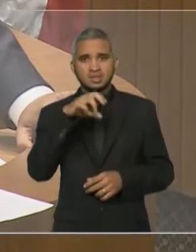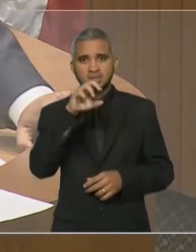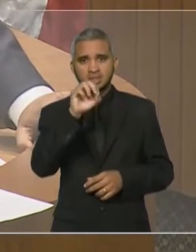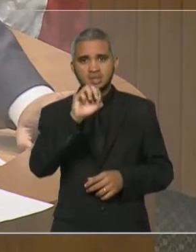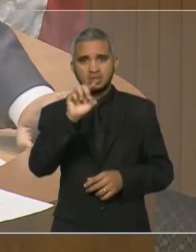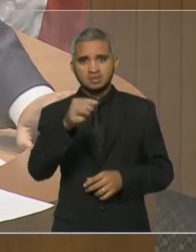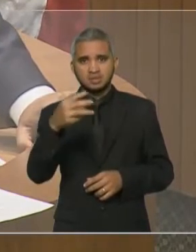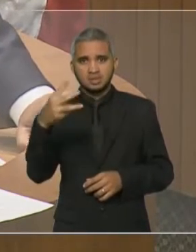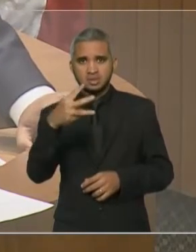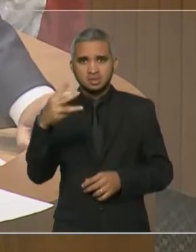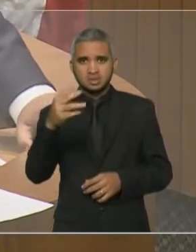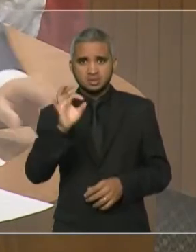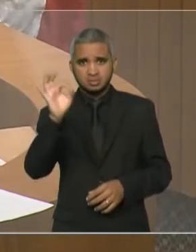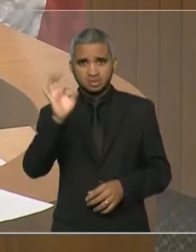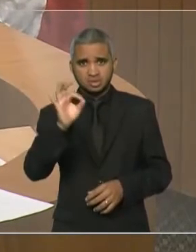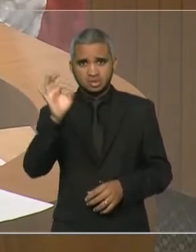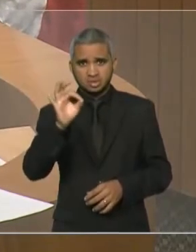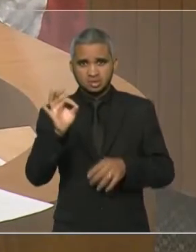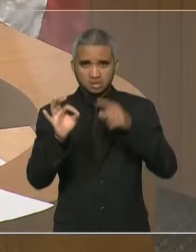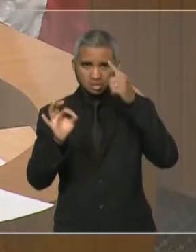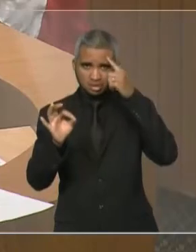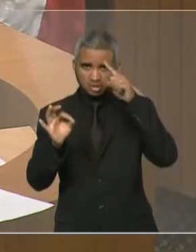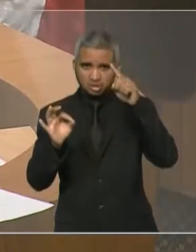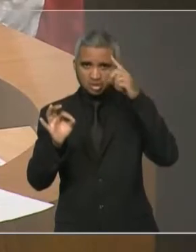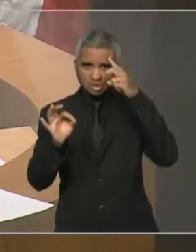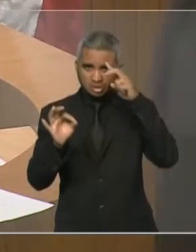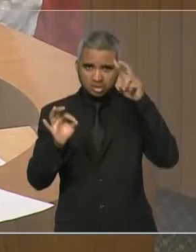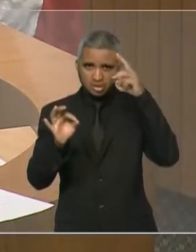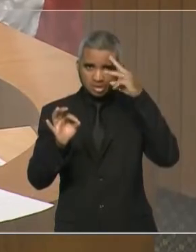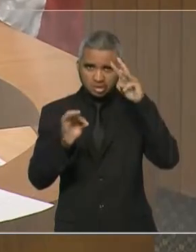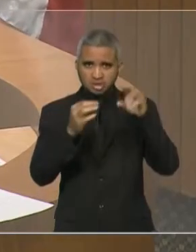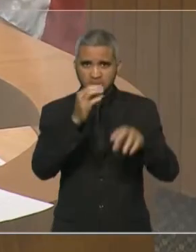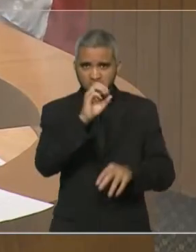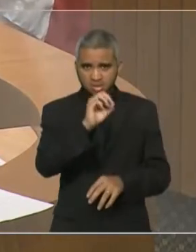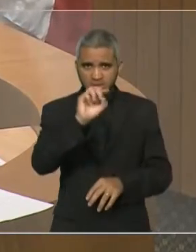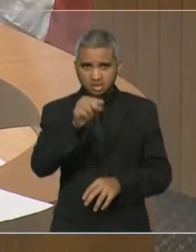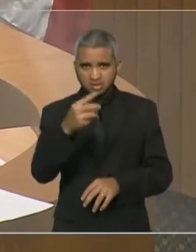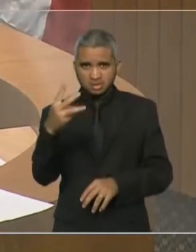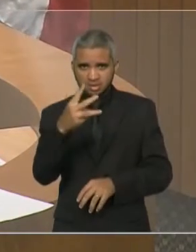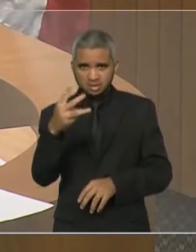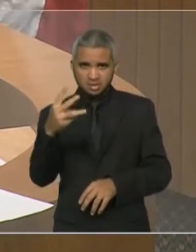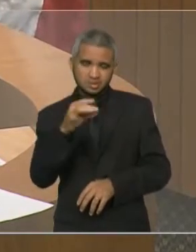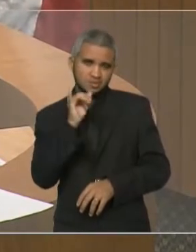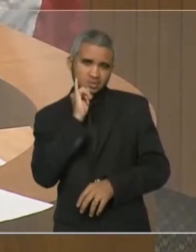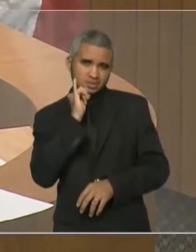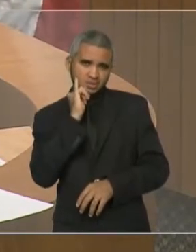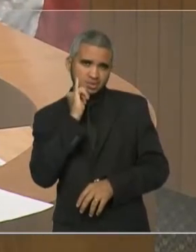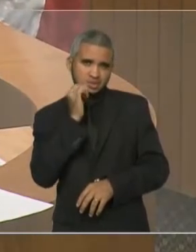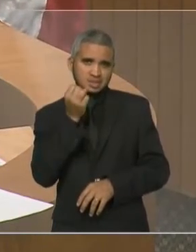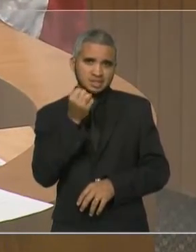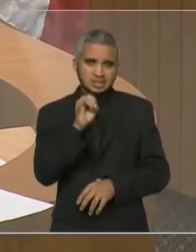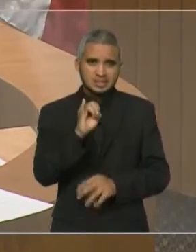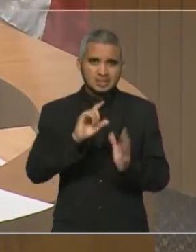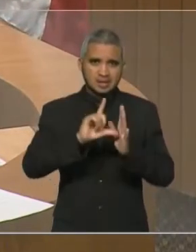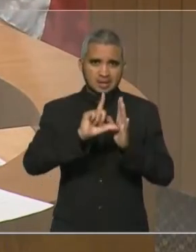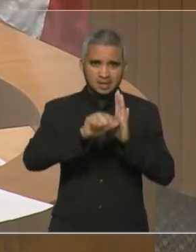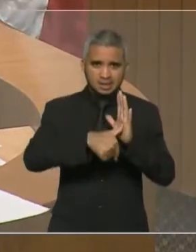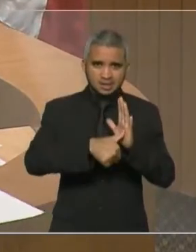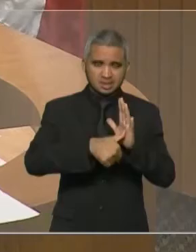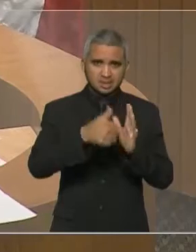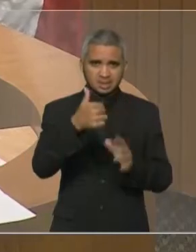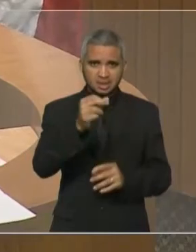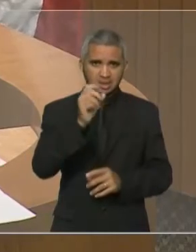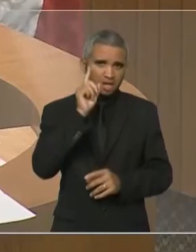0,33% ao dia. Se de repente atrasou os 10 dias, dá cerca de 3% nesses 10 dias a